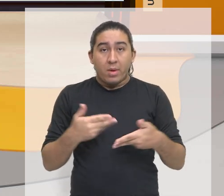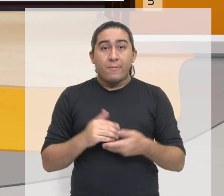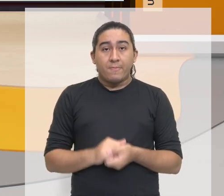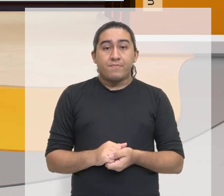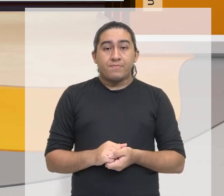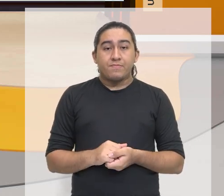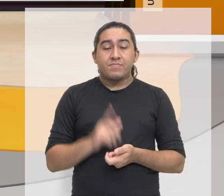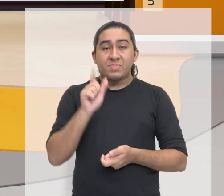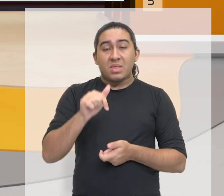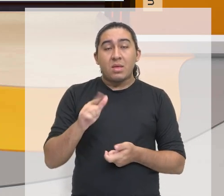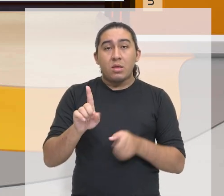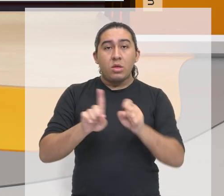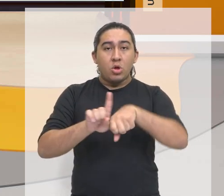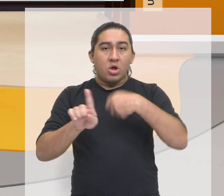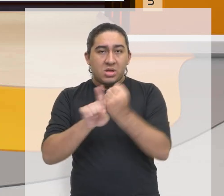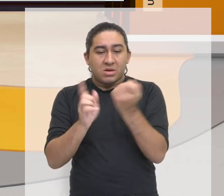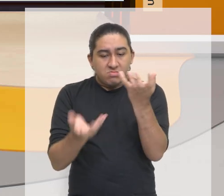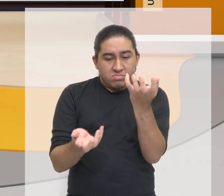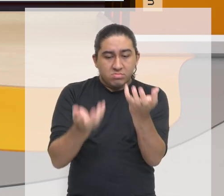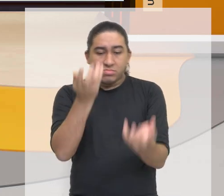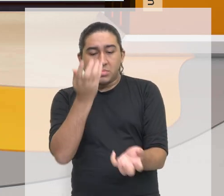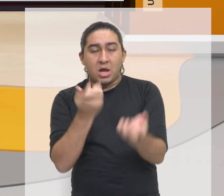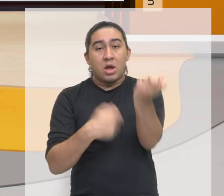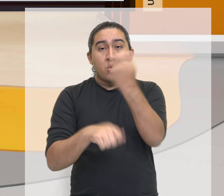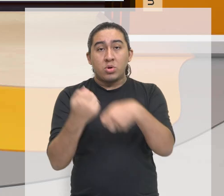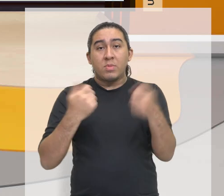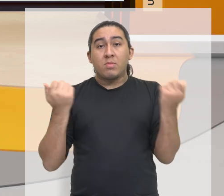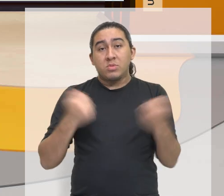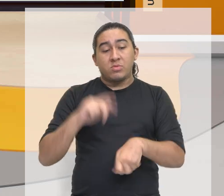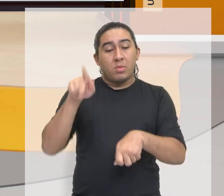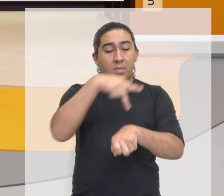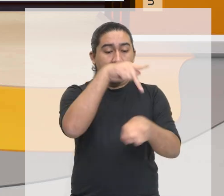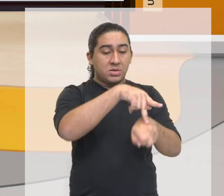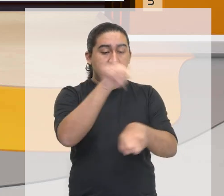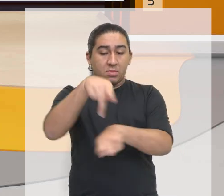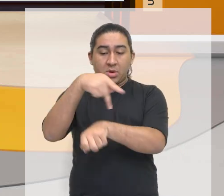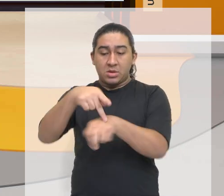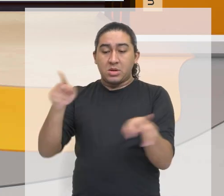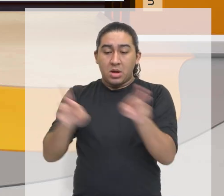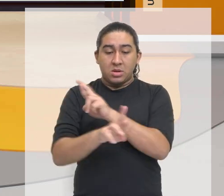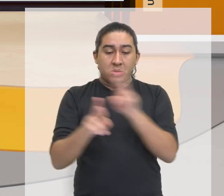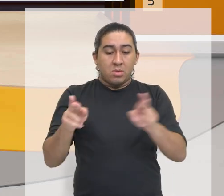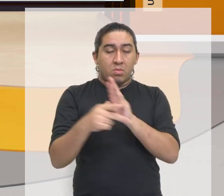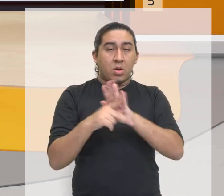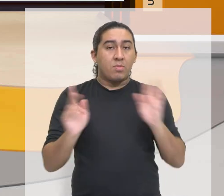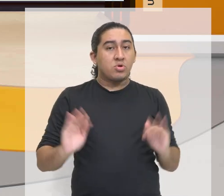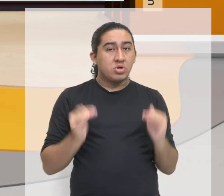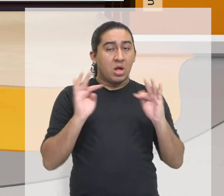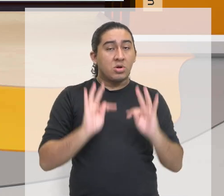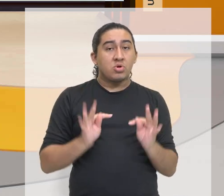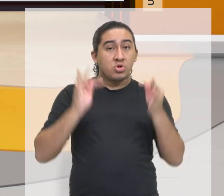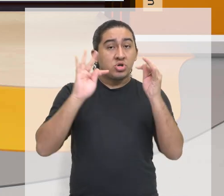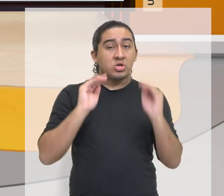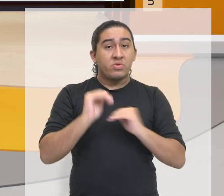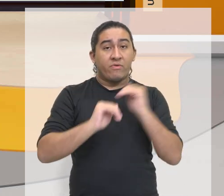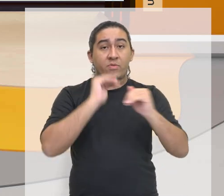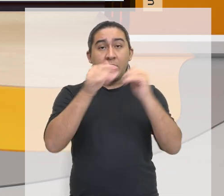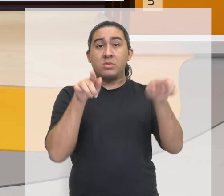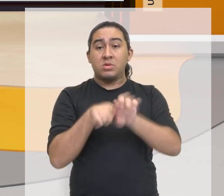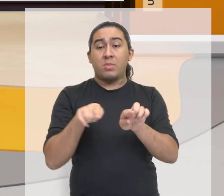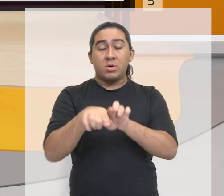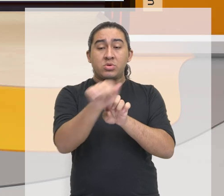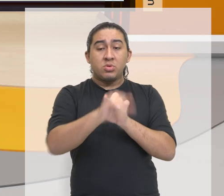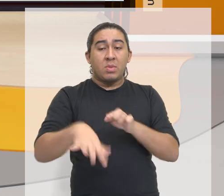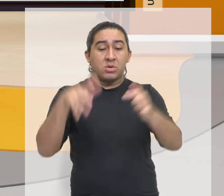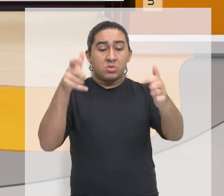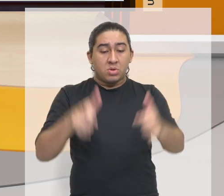a desigualdade econômica que pode ser tanto entre países com desenvolvimento tecnológico, como também dentro do mesmo